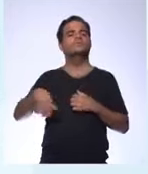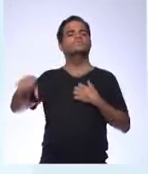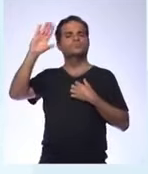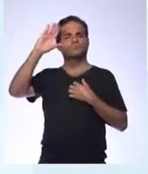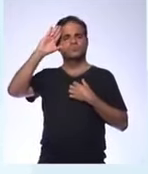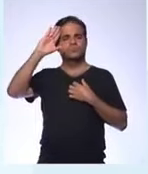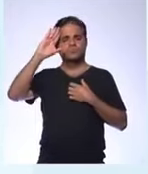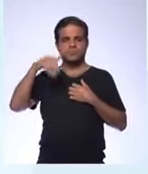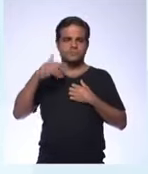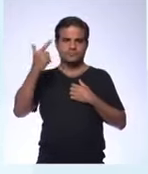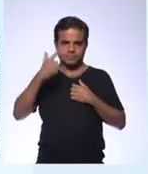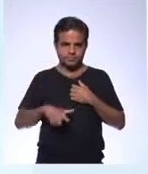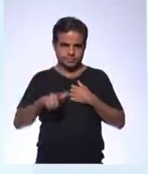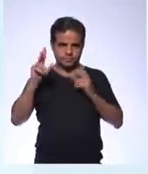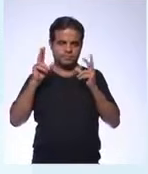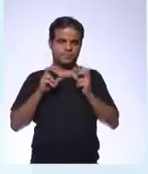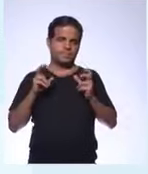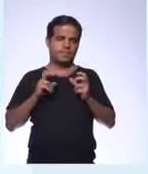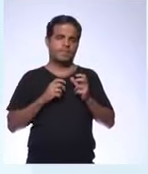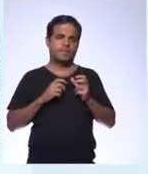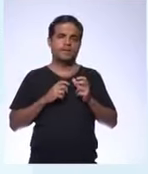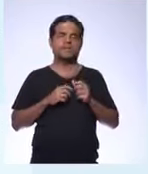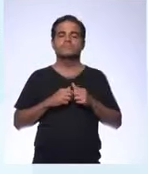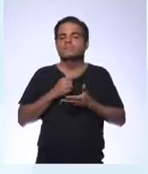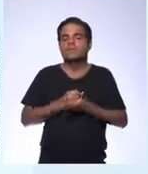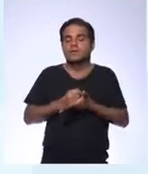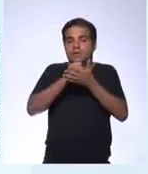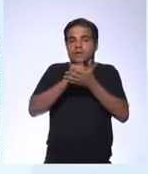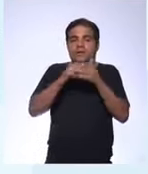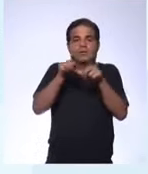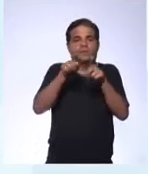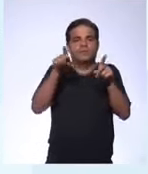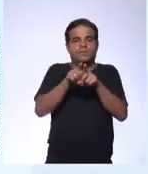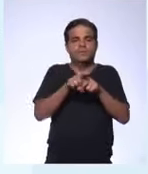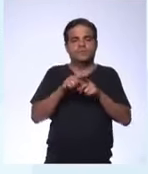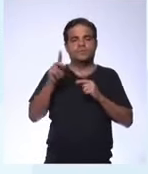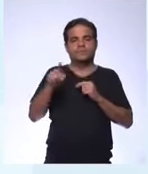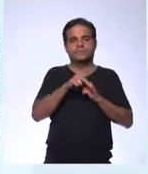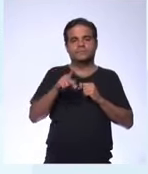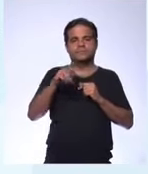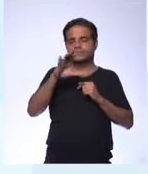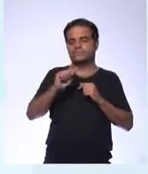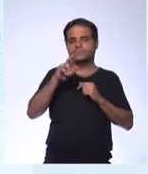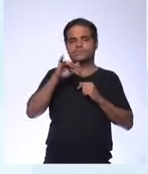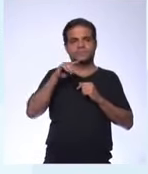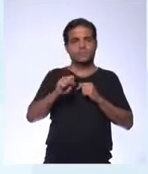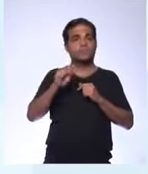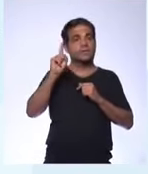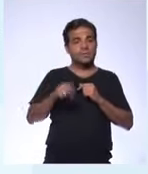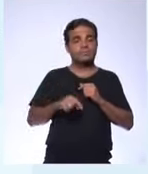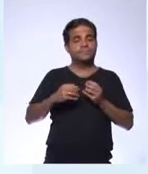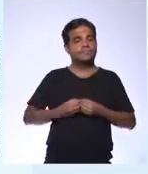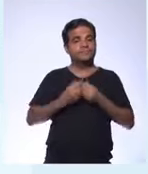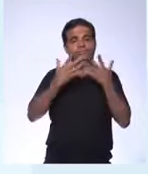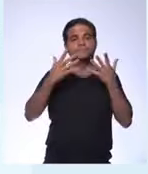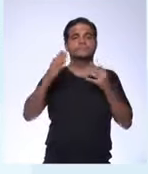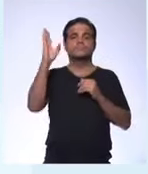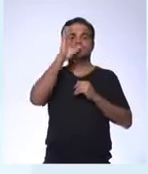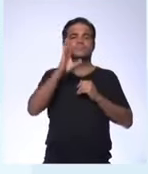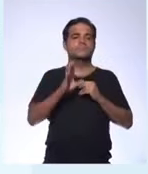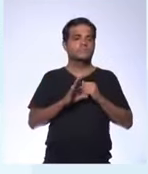militares. E uma outra questão também que era muito levantada aí, que o professor Carlos pontuou, é a questão do milagre